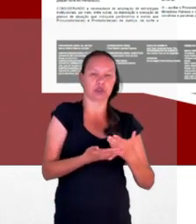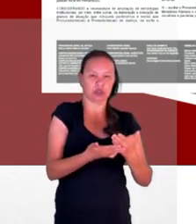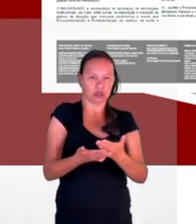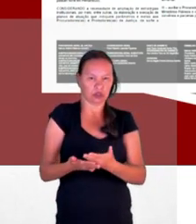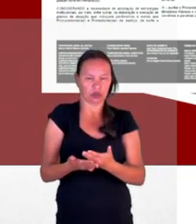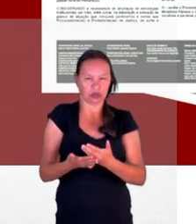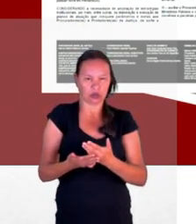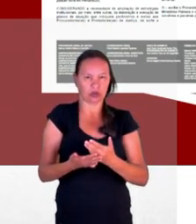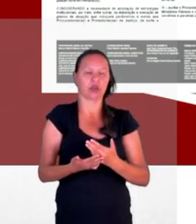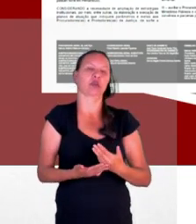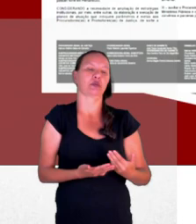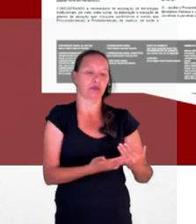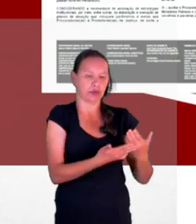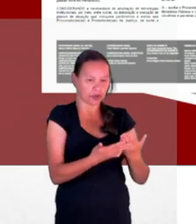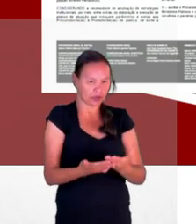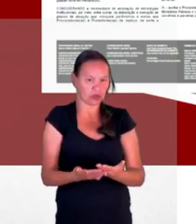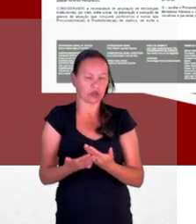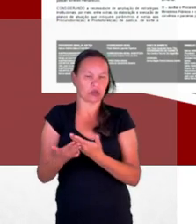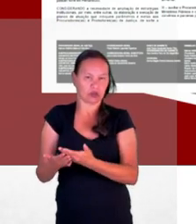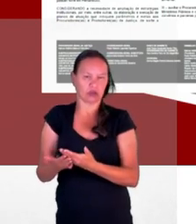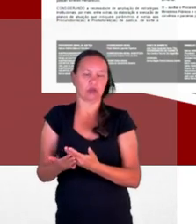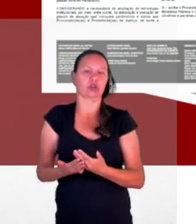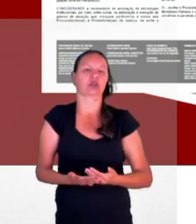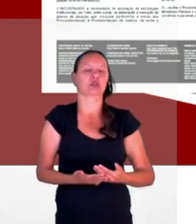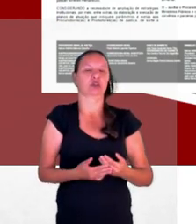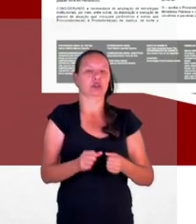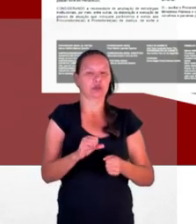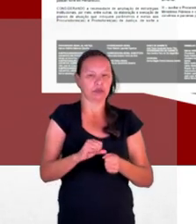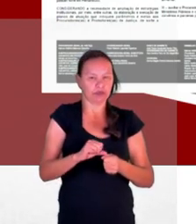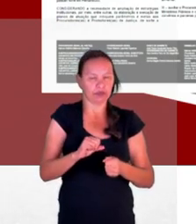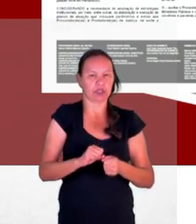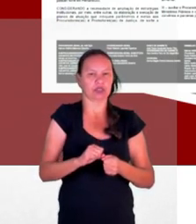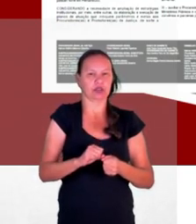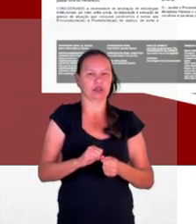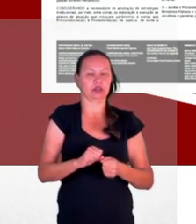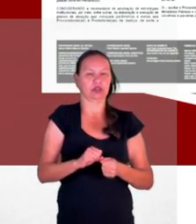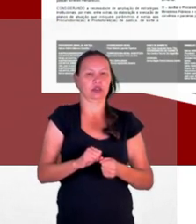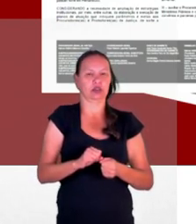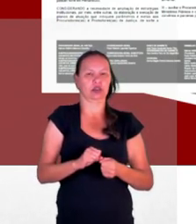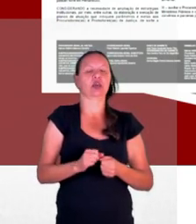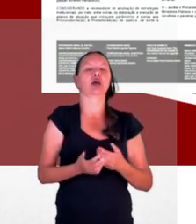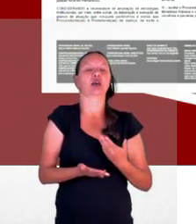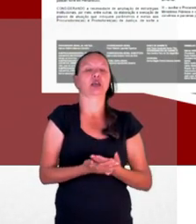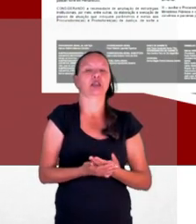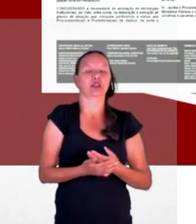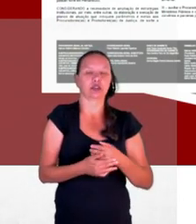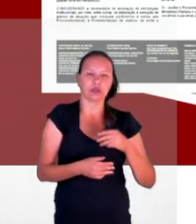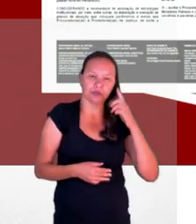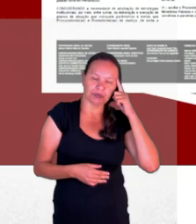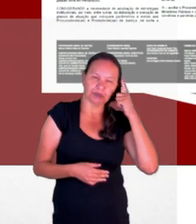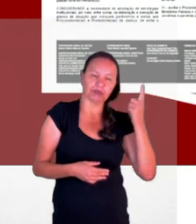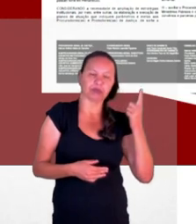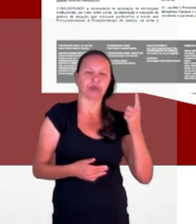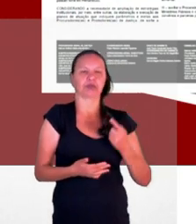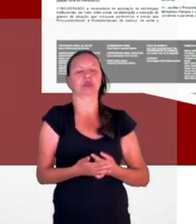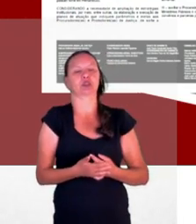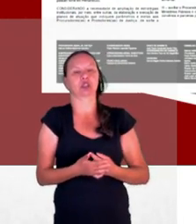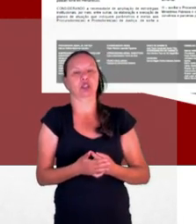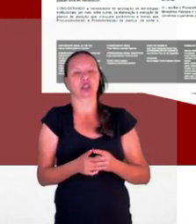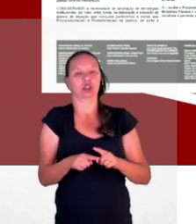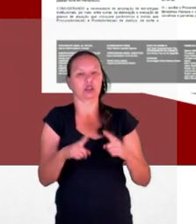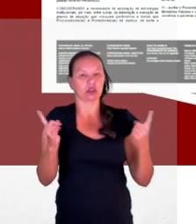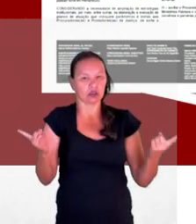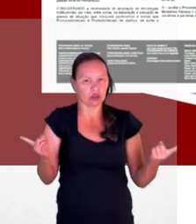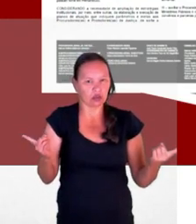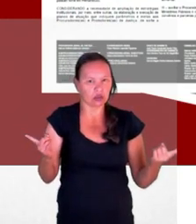um braço por assim dizer de executividade ao núcleo então nós desenhamos o núcleo E aí aí vem aquela questão